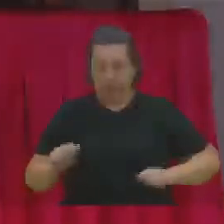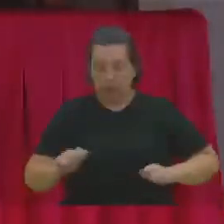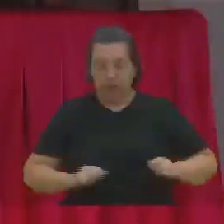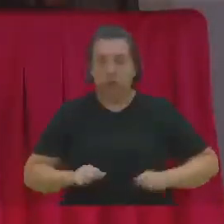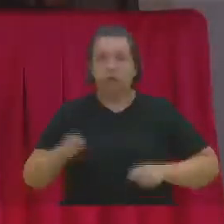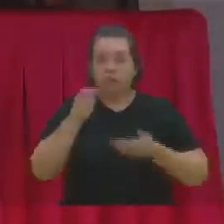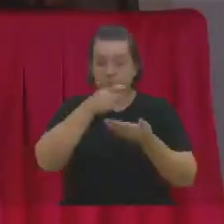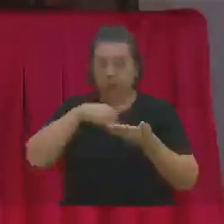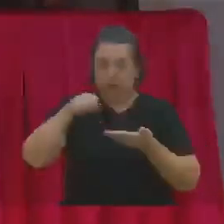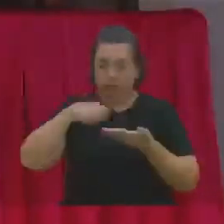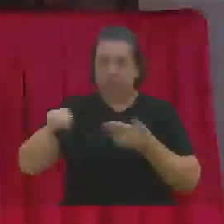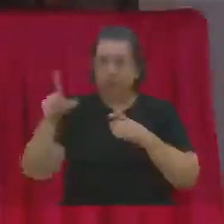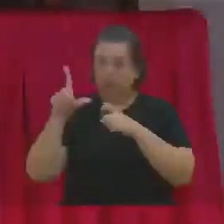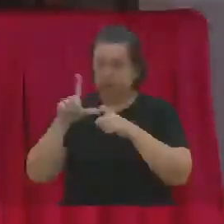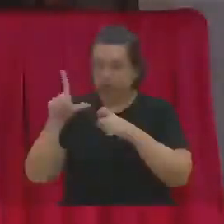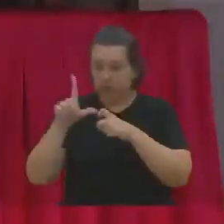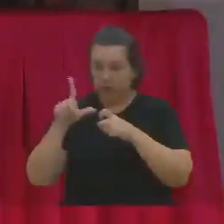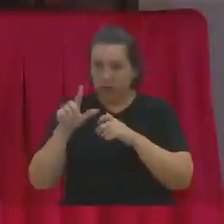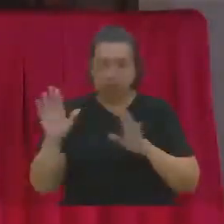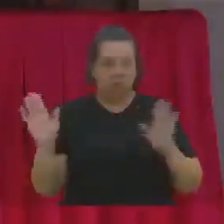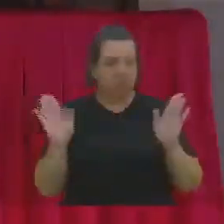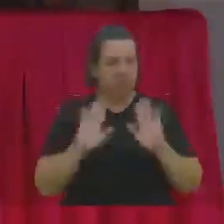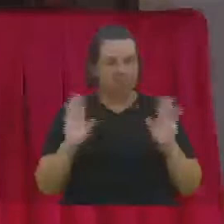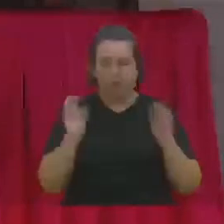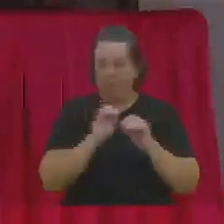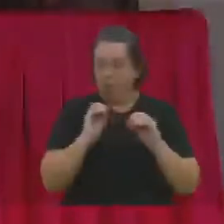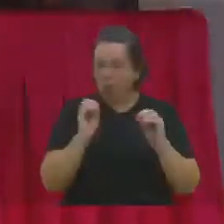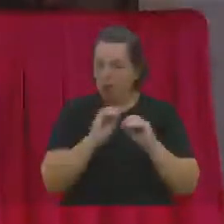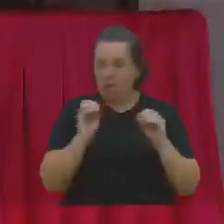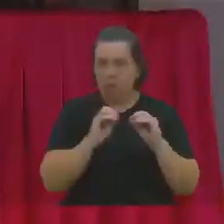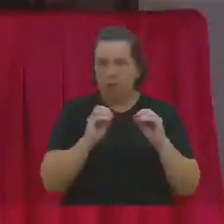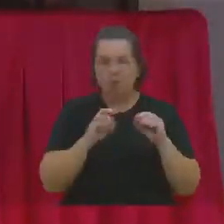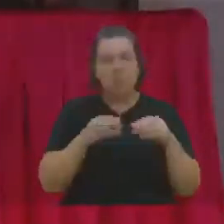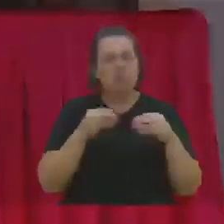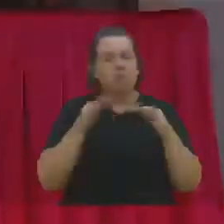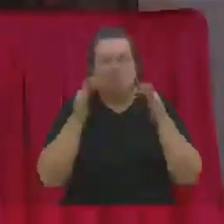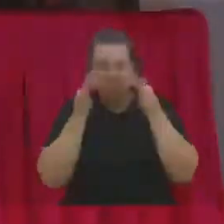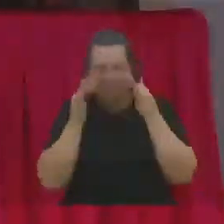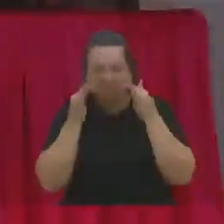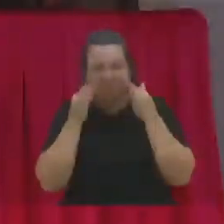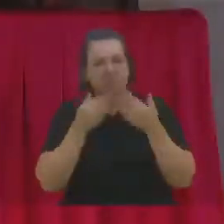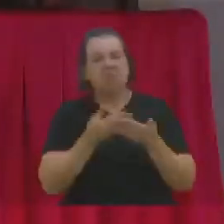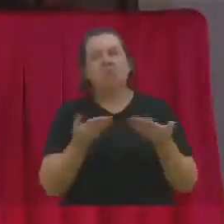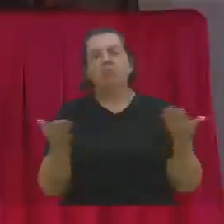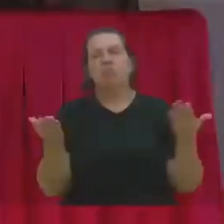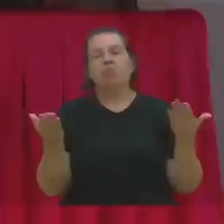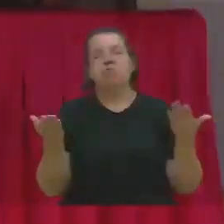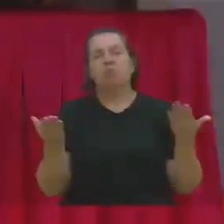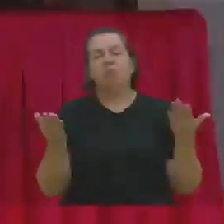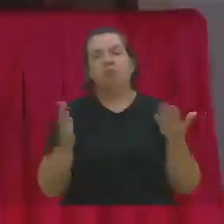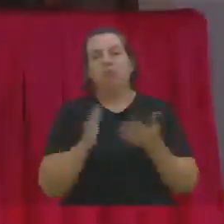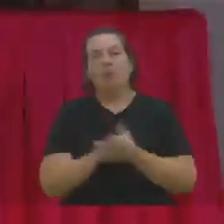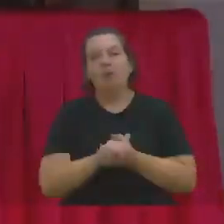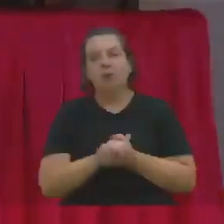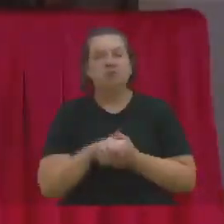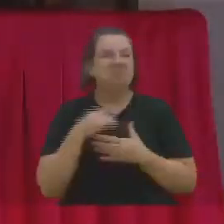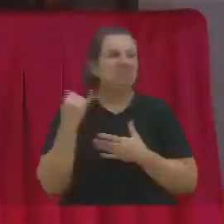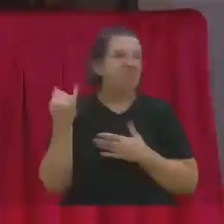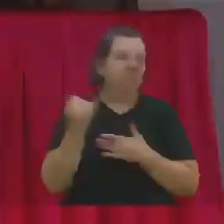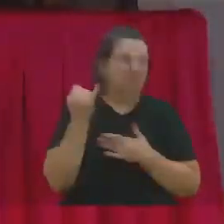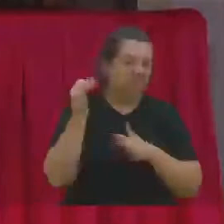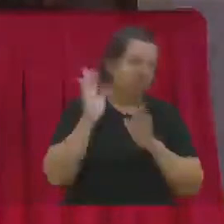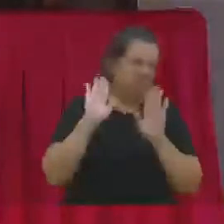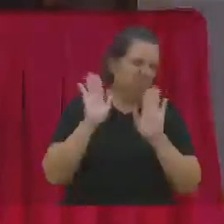Lucas, ninguém, por sua vez, dava atenção, ou melhor,